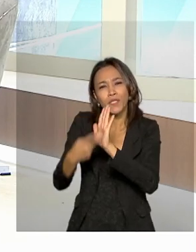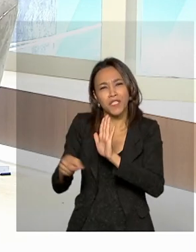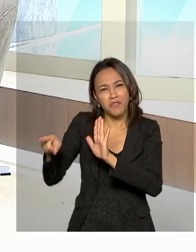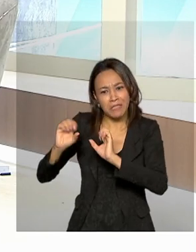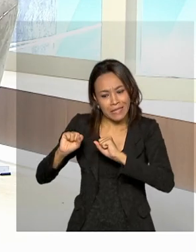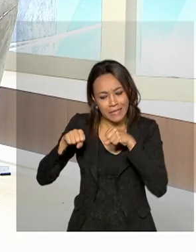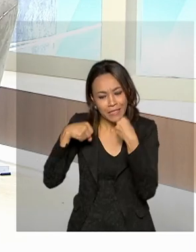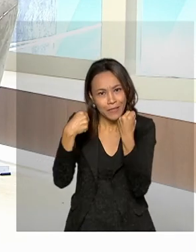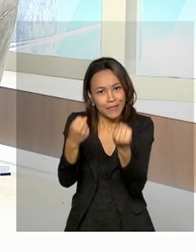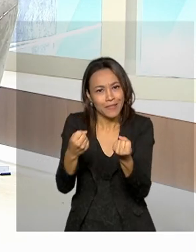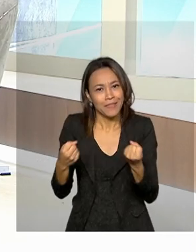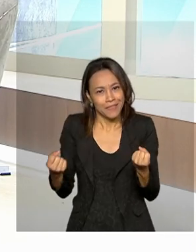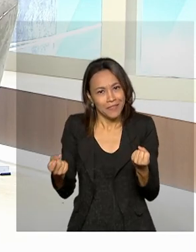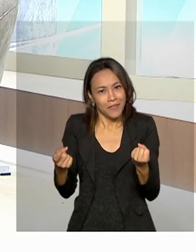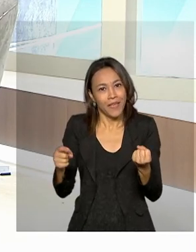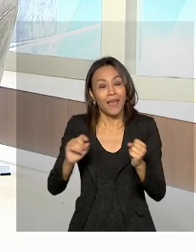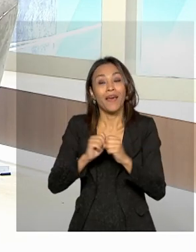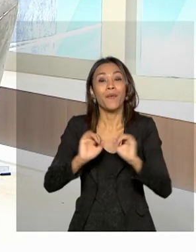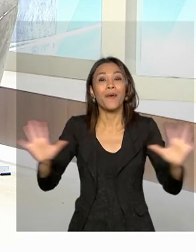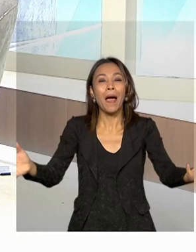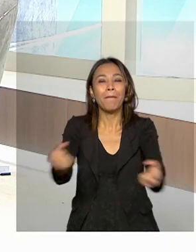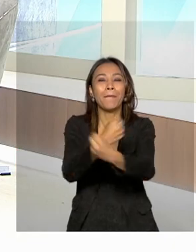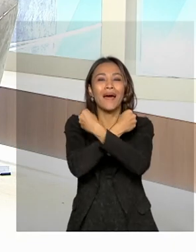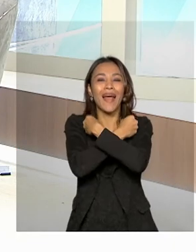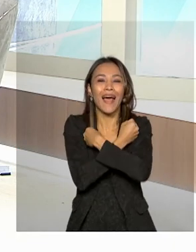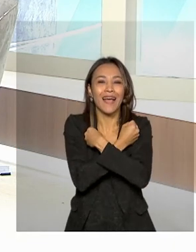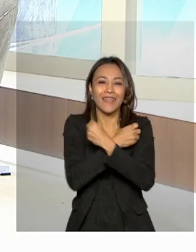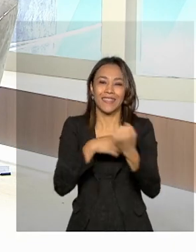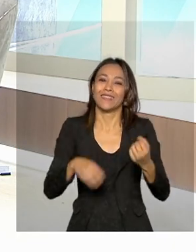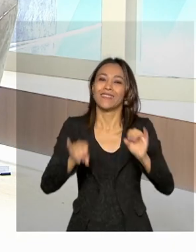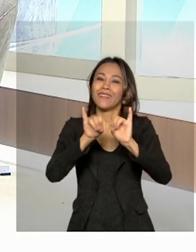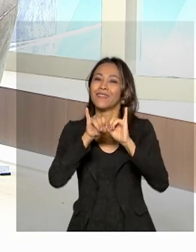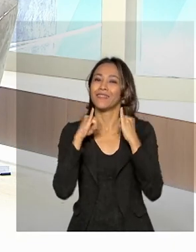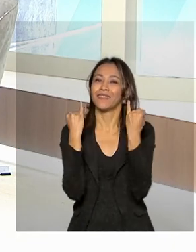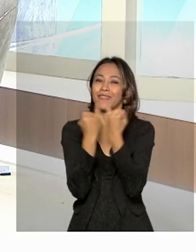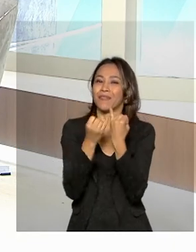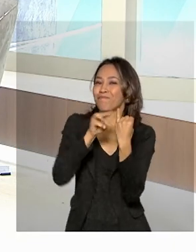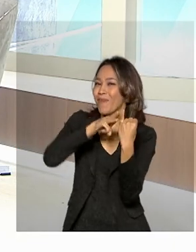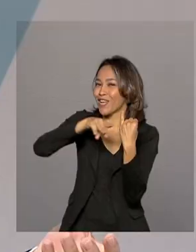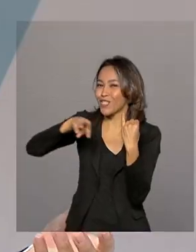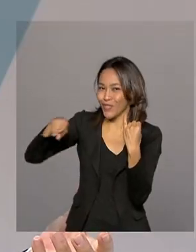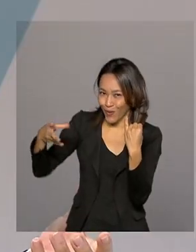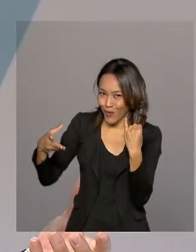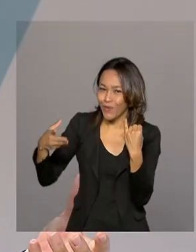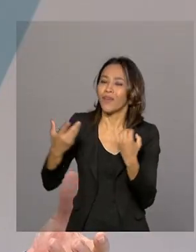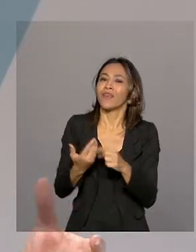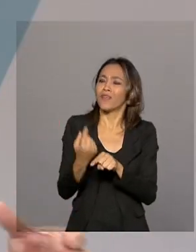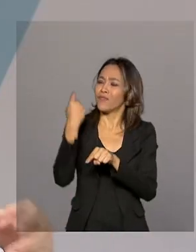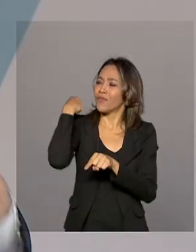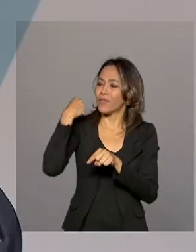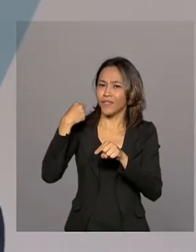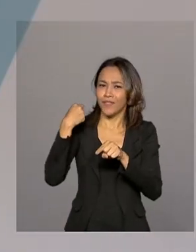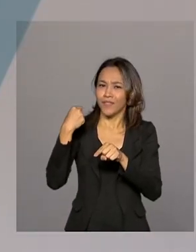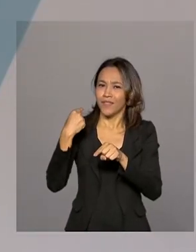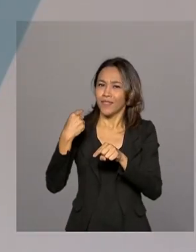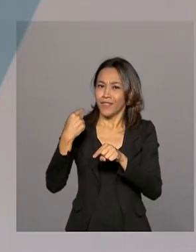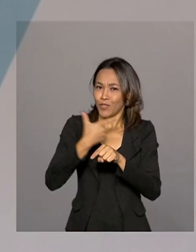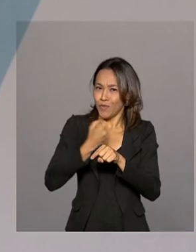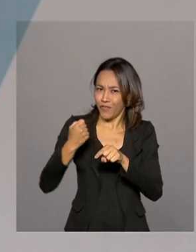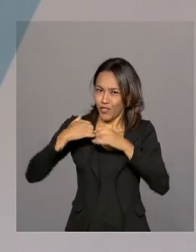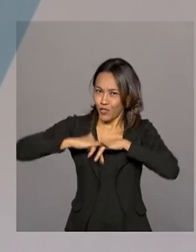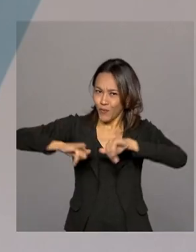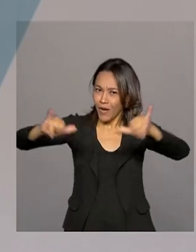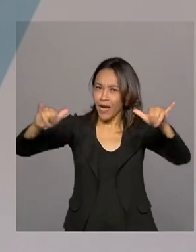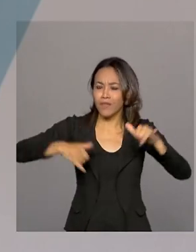é muito caro à senhora, que é o Abraço Marajó. Ei. A senhora, né? É. Foi lançado em 2020, envolve ali